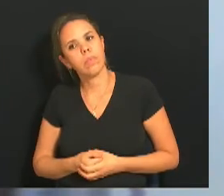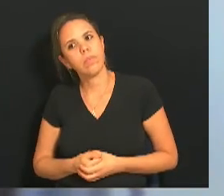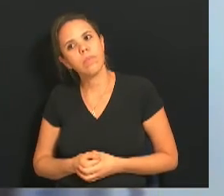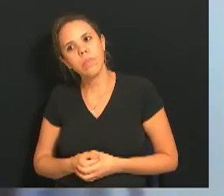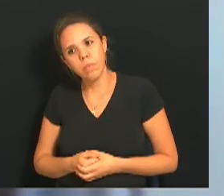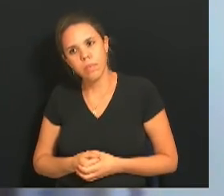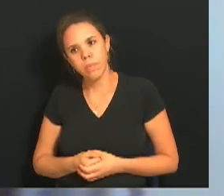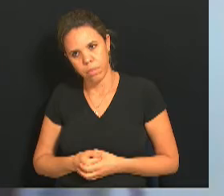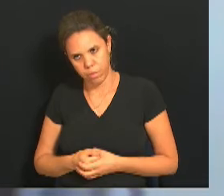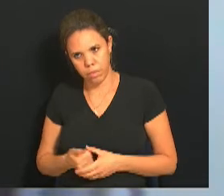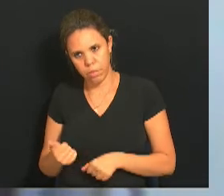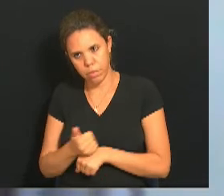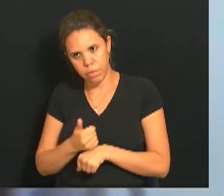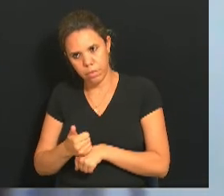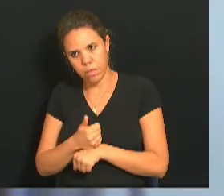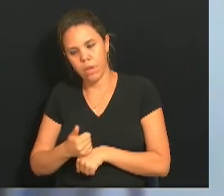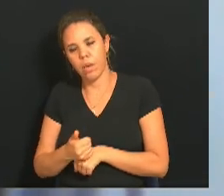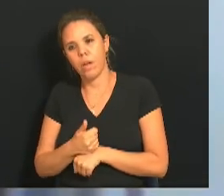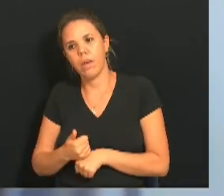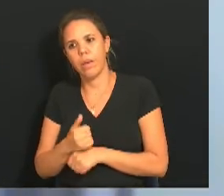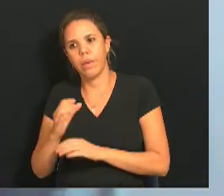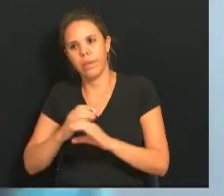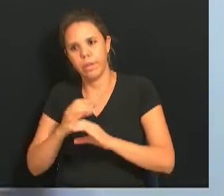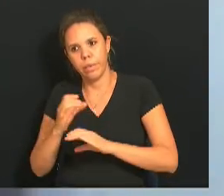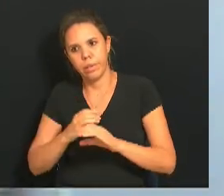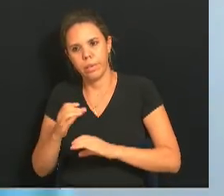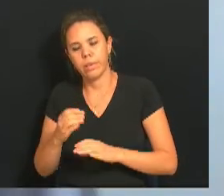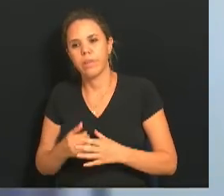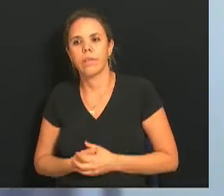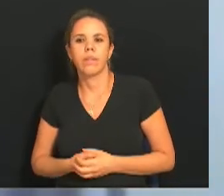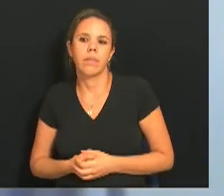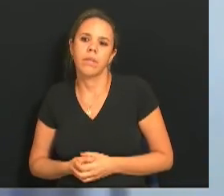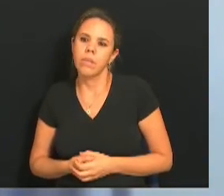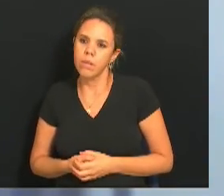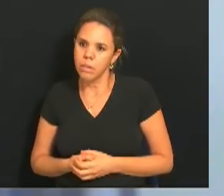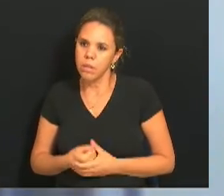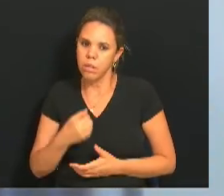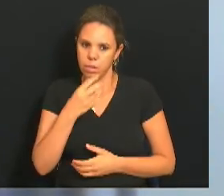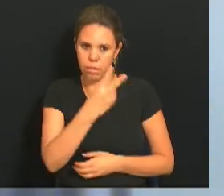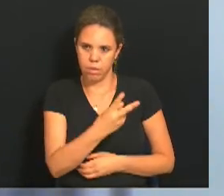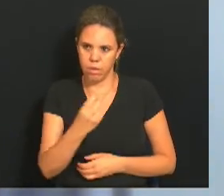servidor de carreira da rede municipal, sou supervisor educacional desde 2009.